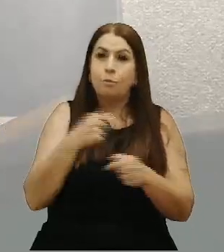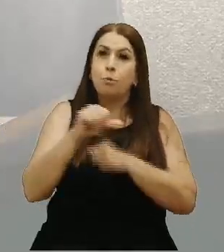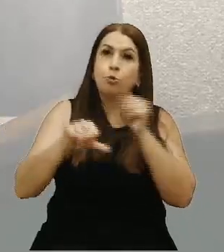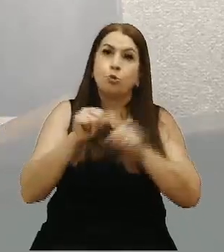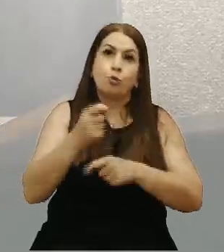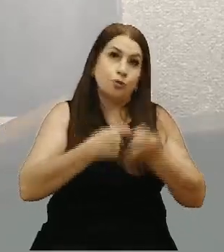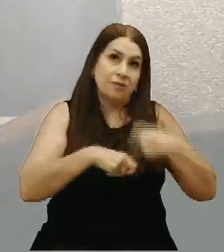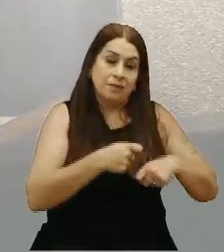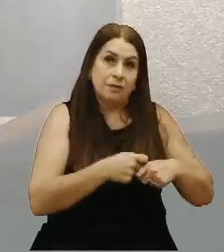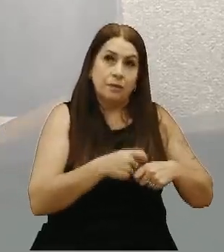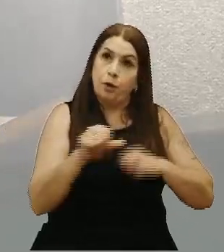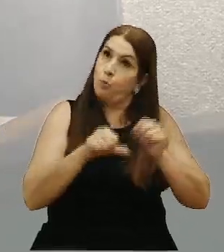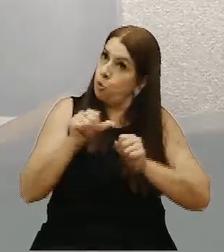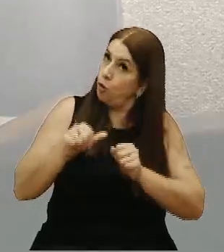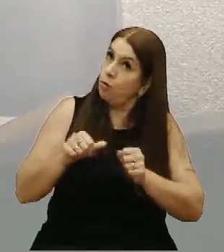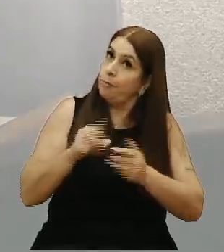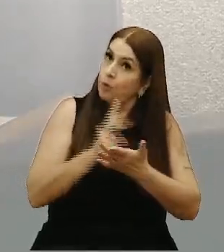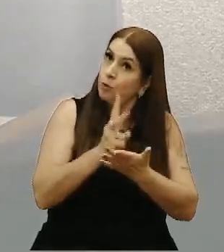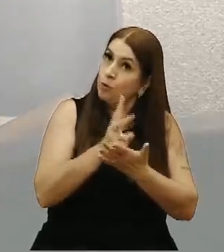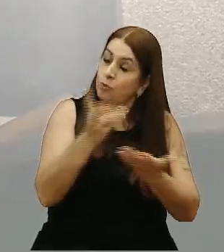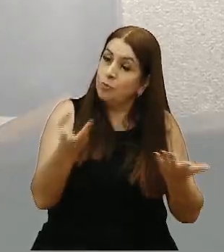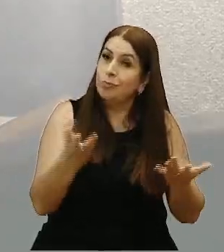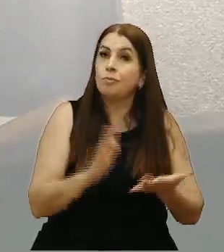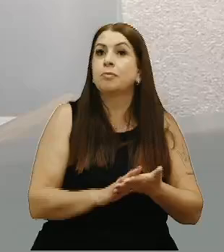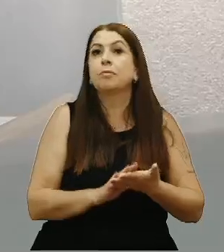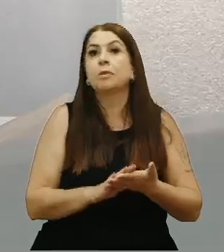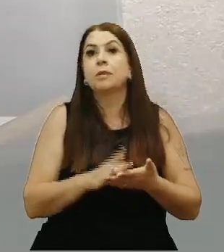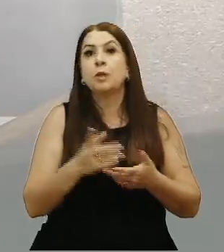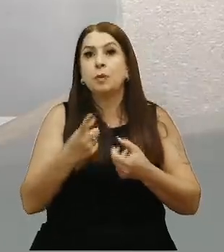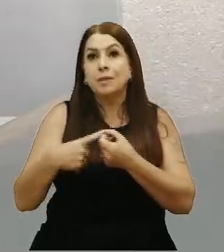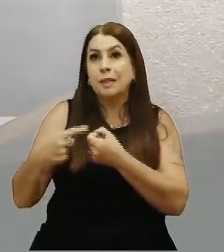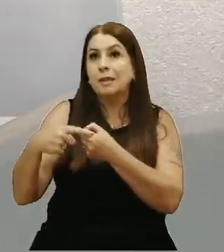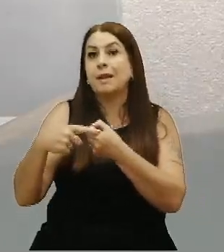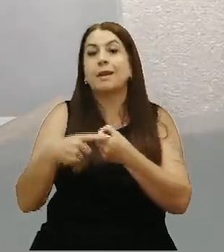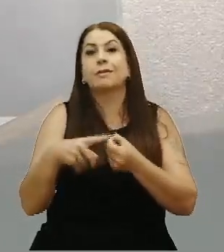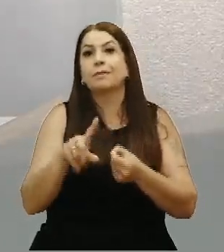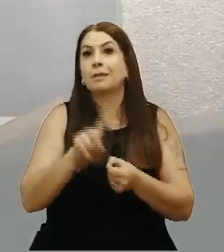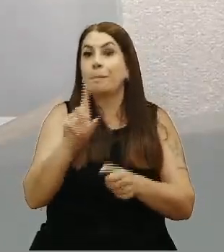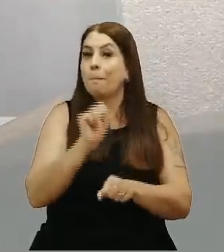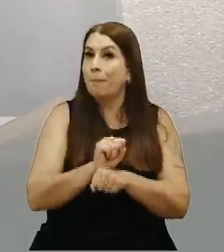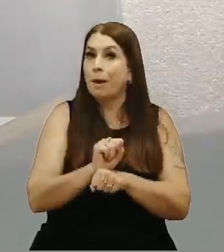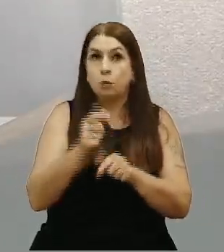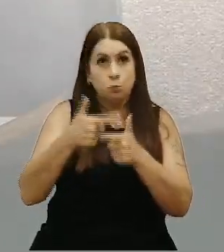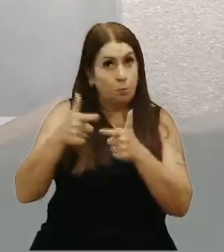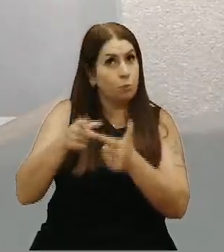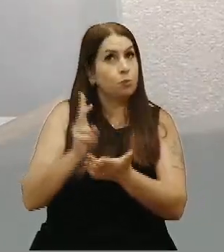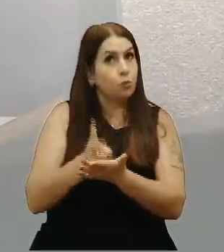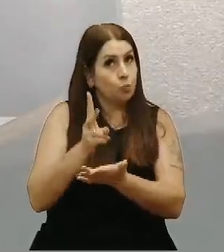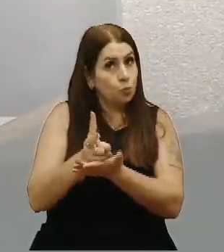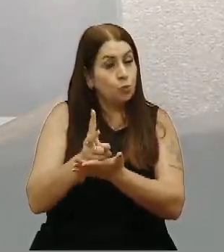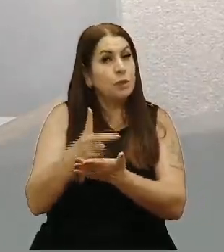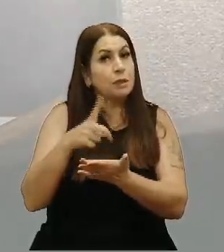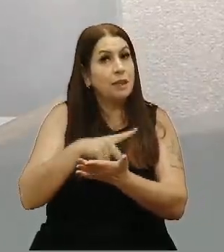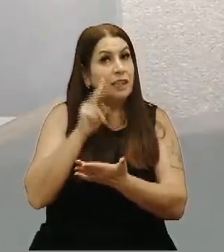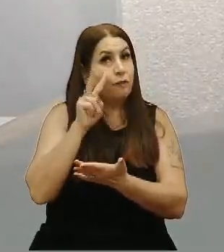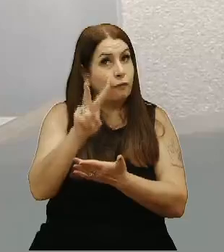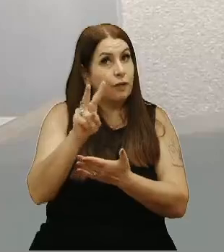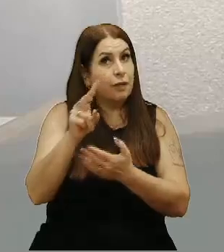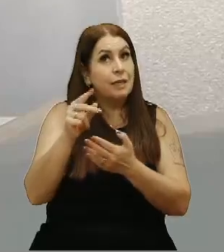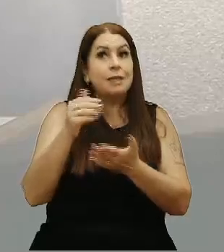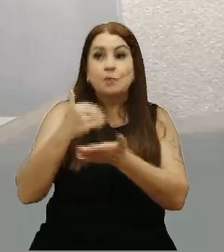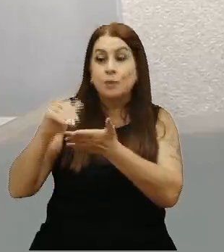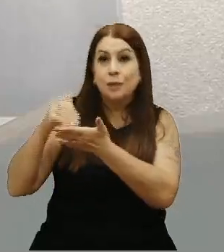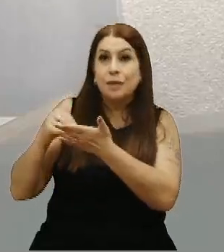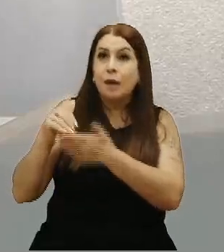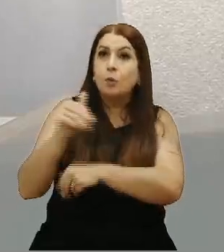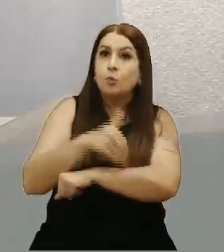governo. E, na verdade, não mudou, porque é uma continuidade. Então, a cidade, ela realmente não para. Os problemas continuam e a gente tem que ver esses secretários